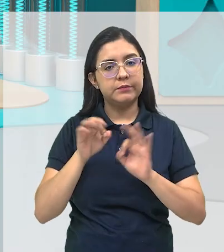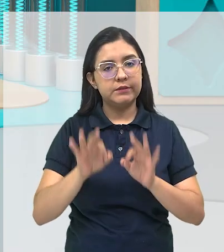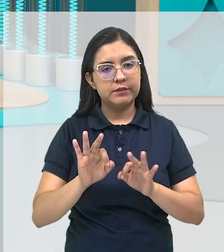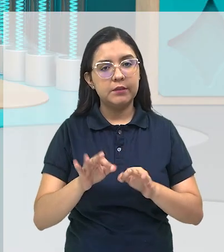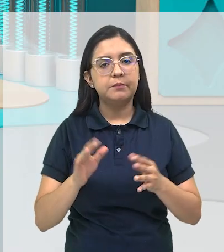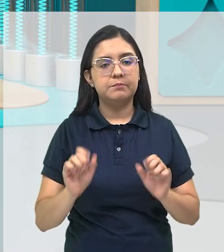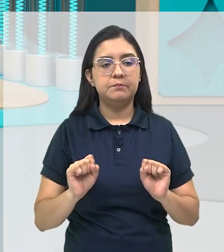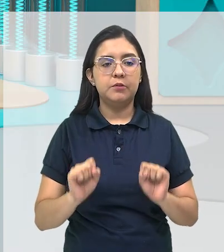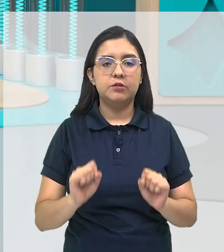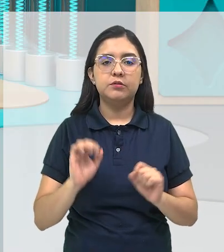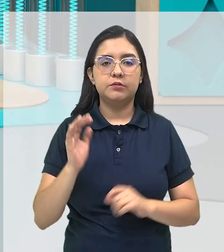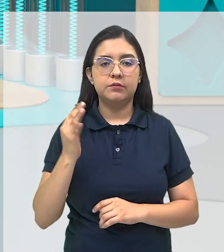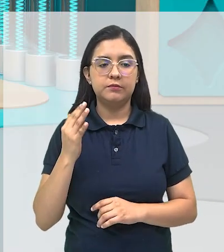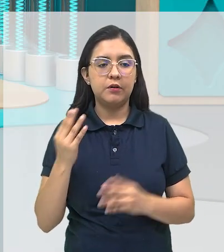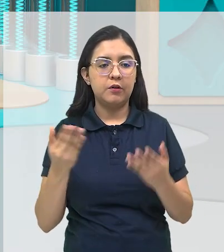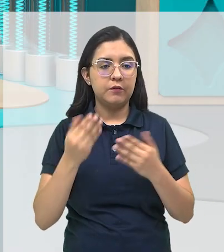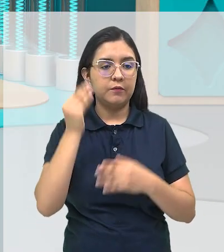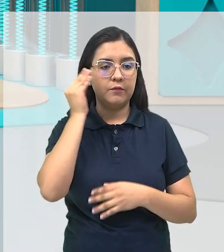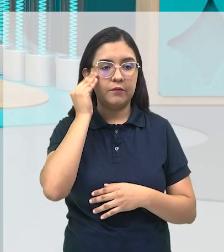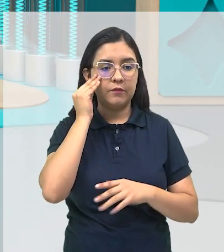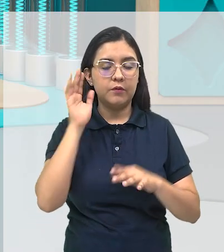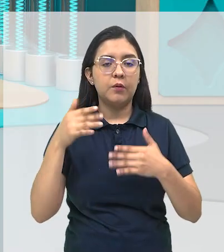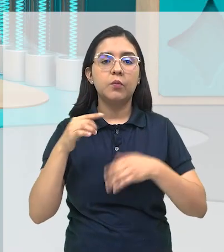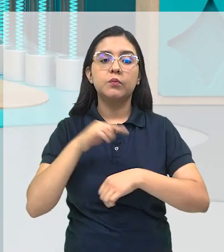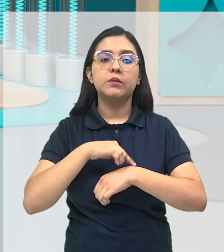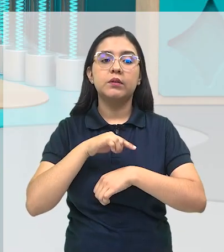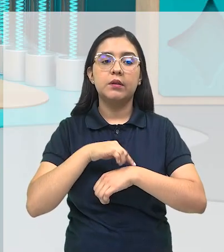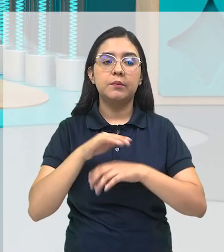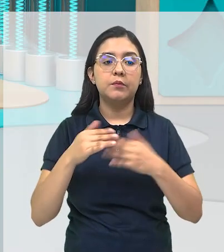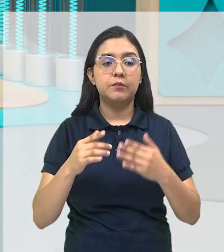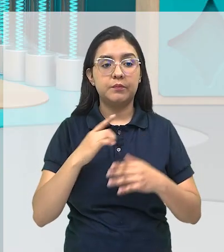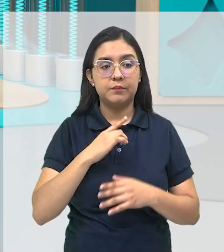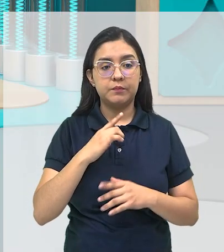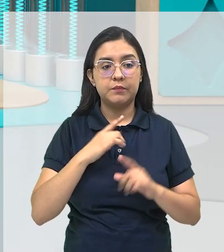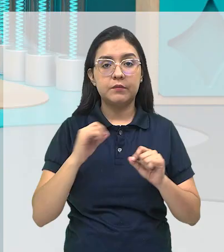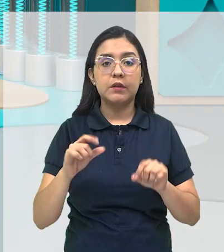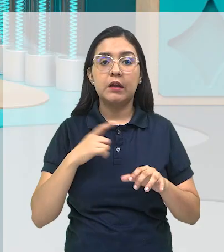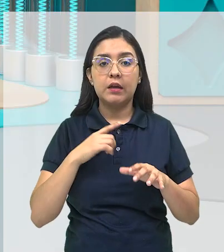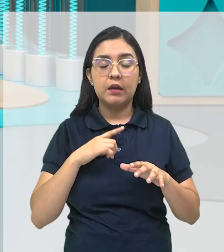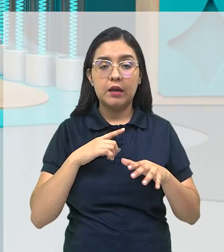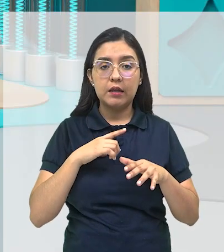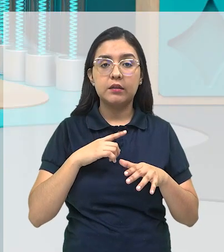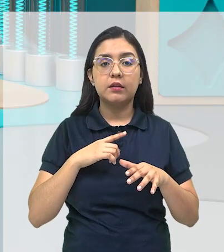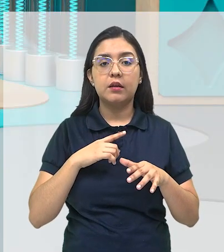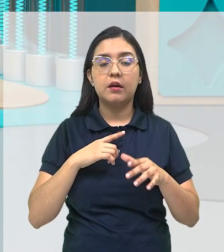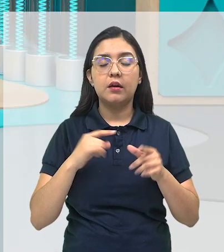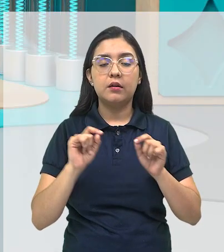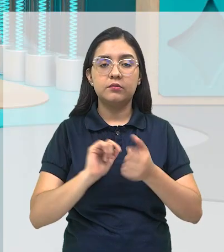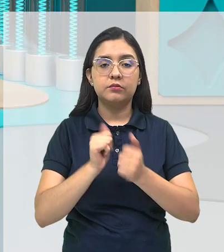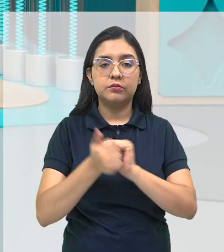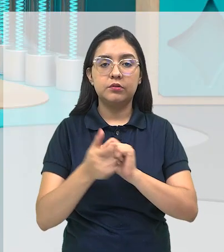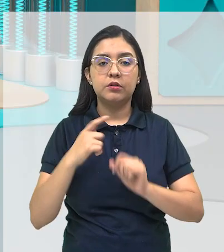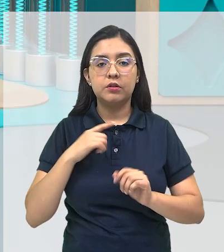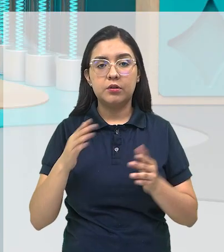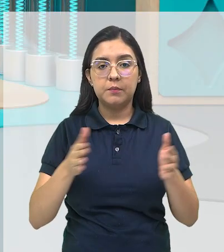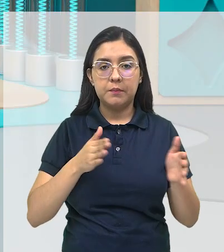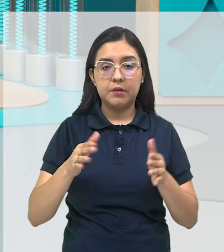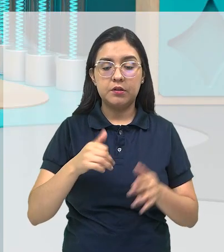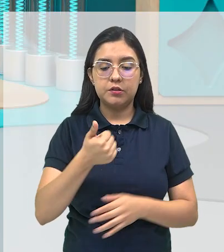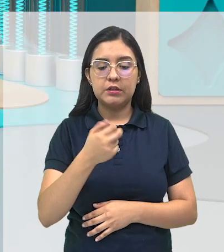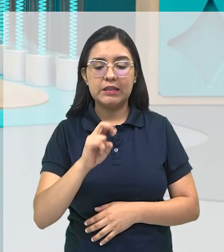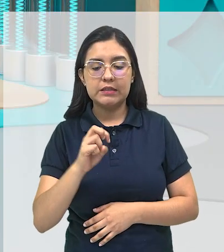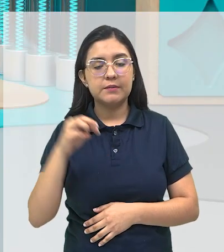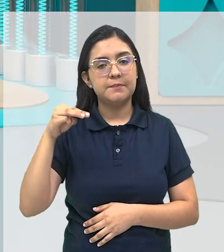isso possa acontecer. Vamos conhecer o tempo de partida. Olha só, cada partida ela vai consistir em períodos de